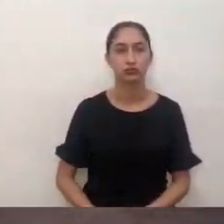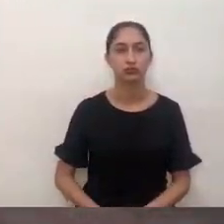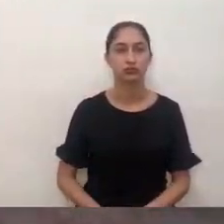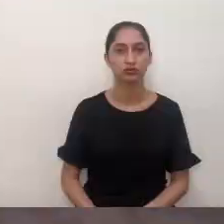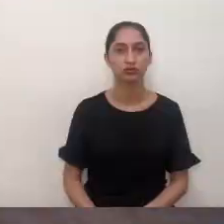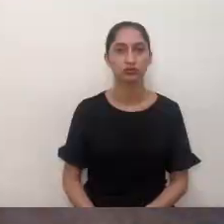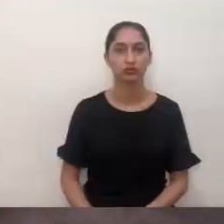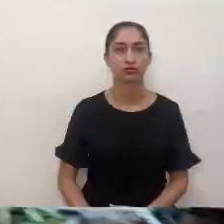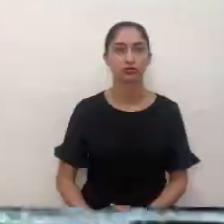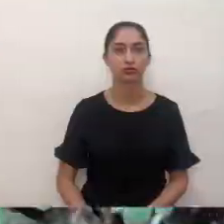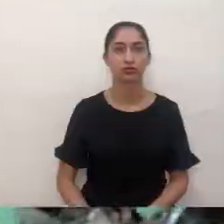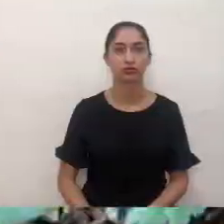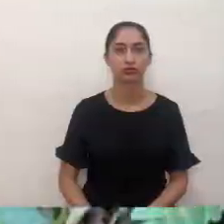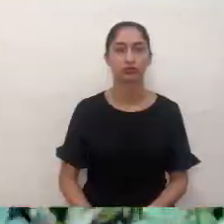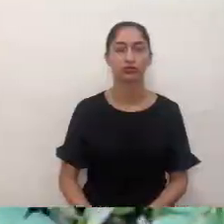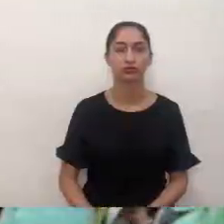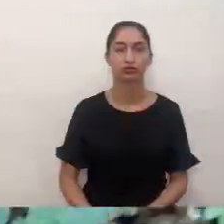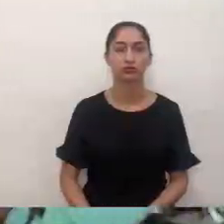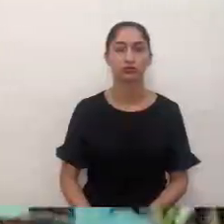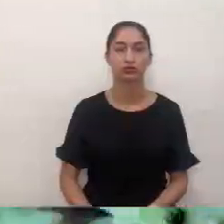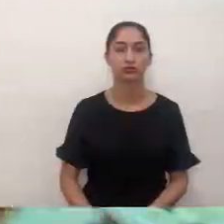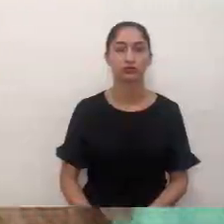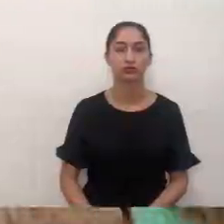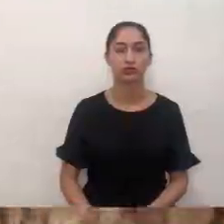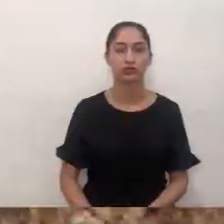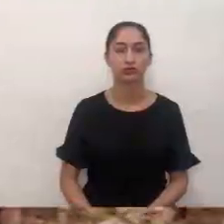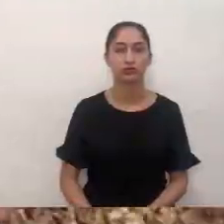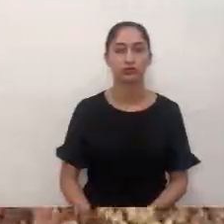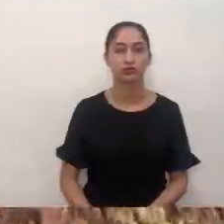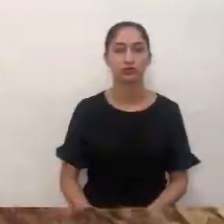esse mais claro. Aí,